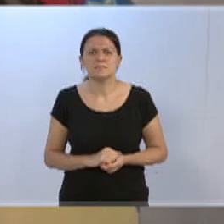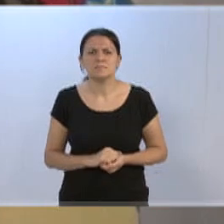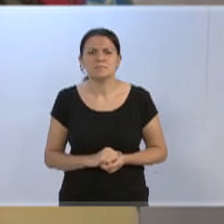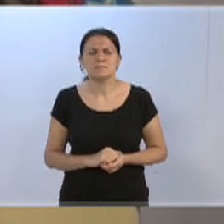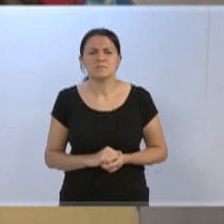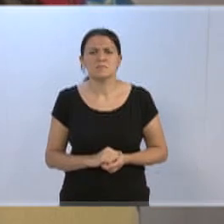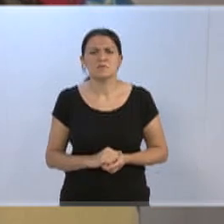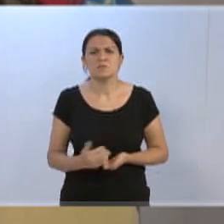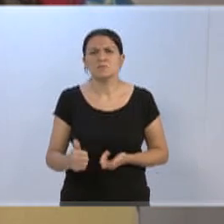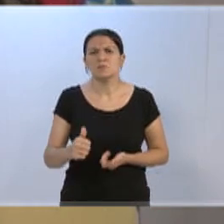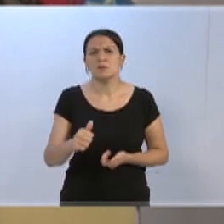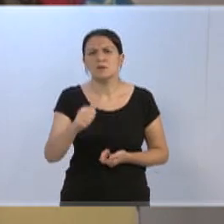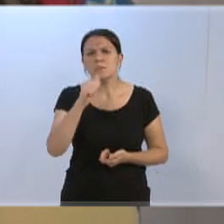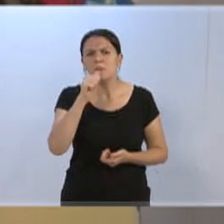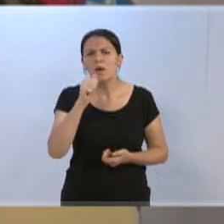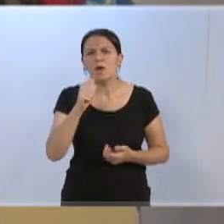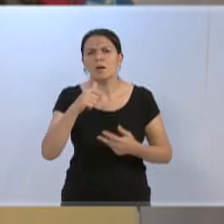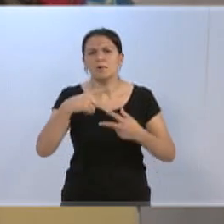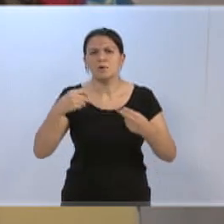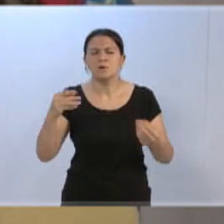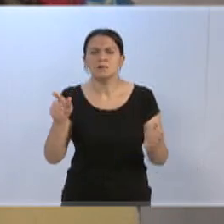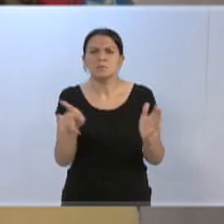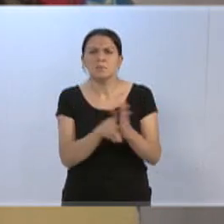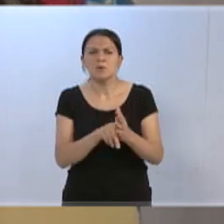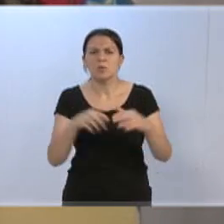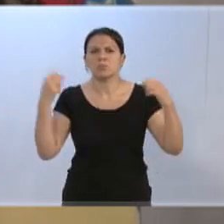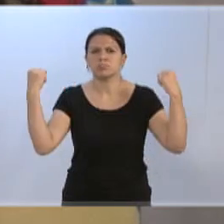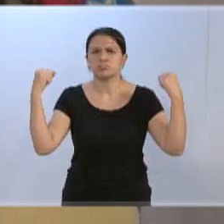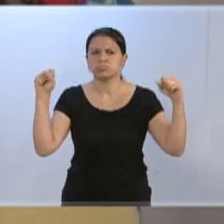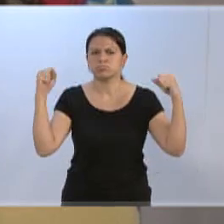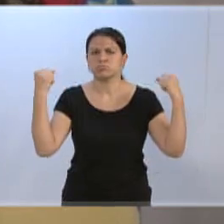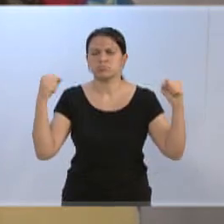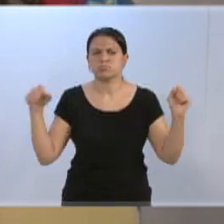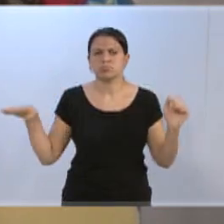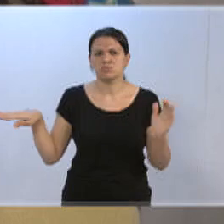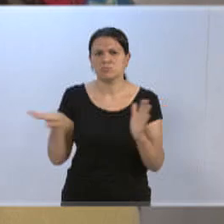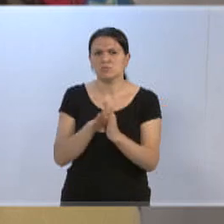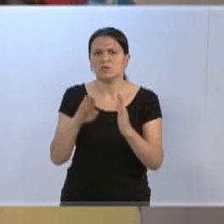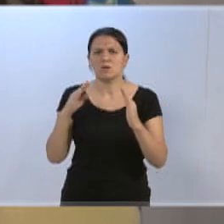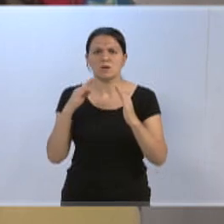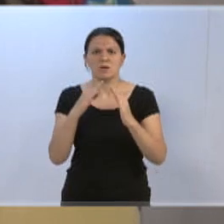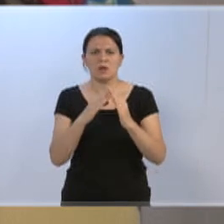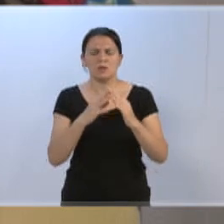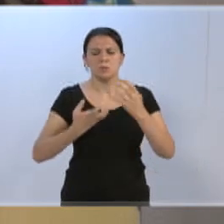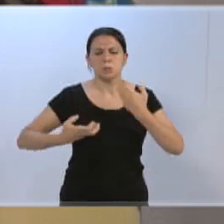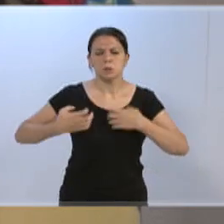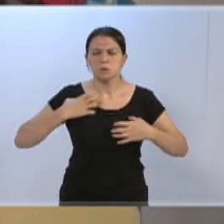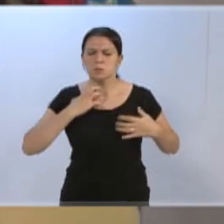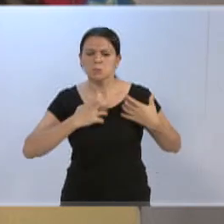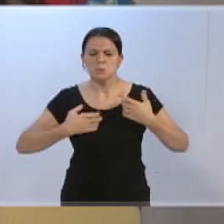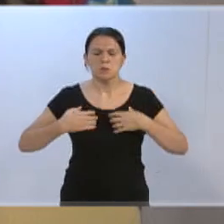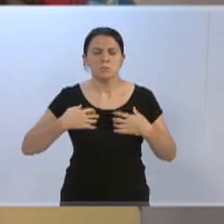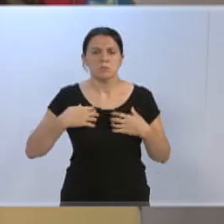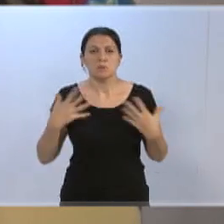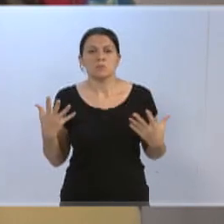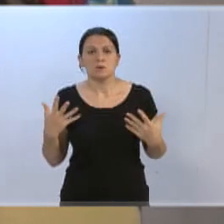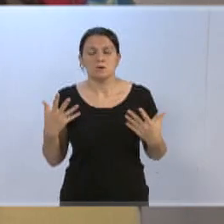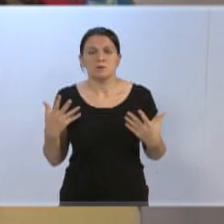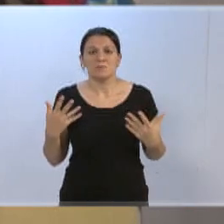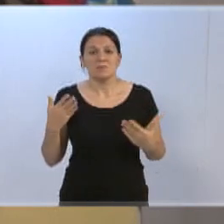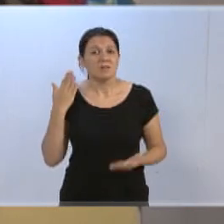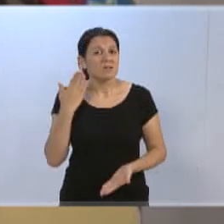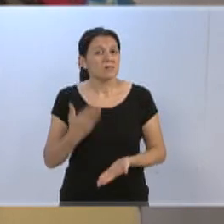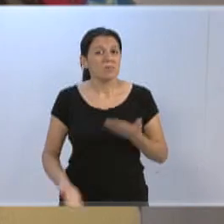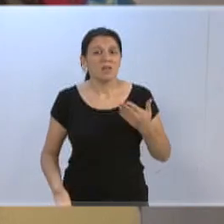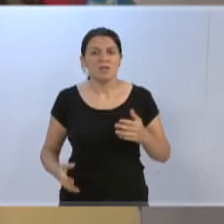ingere todos aqueles produtos para ir para a academia, ele vem exaltado, é lógico que vem acelerar o metabolismo e perde muitas